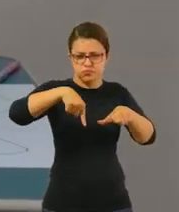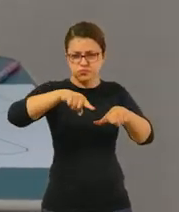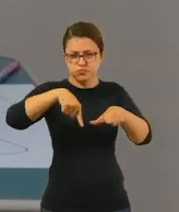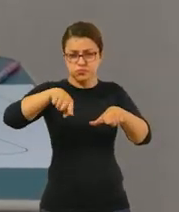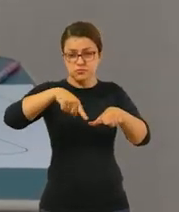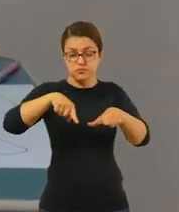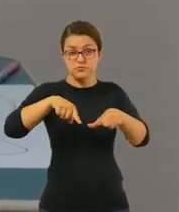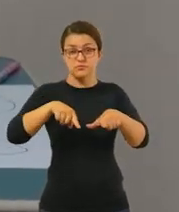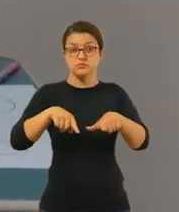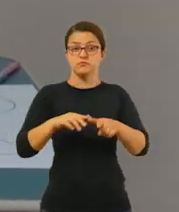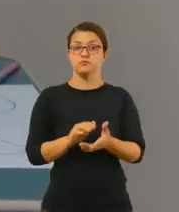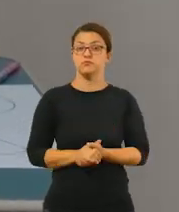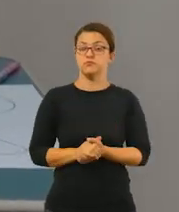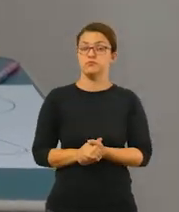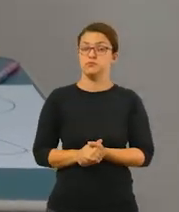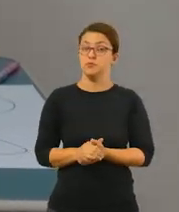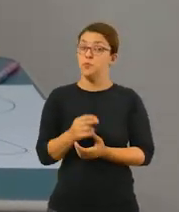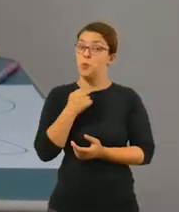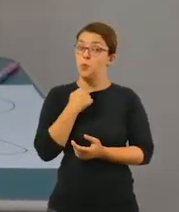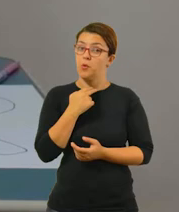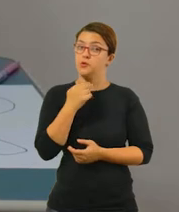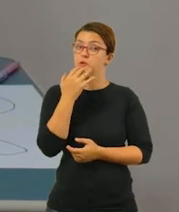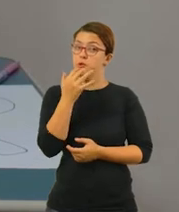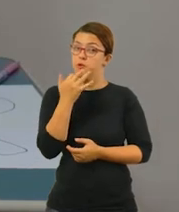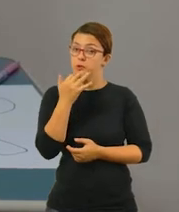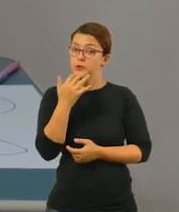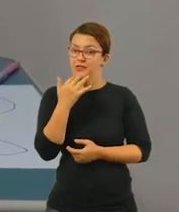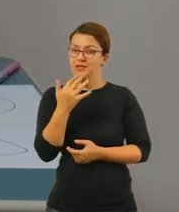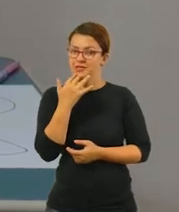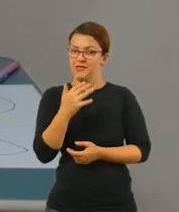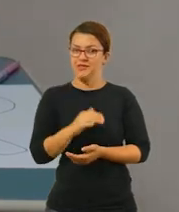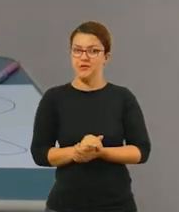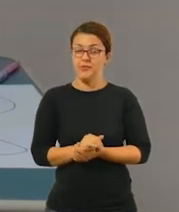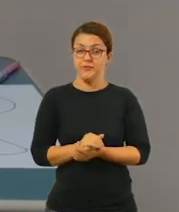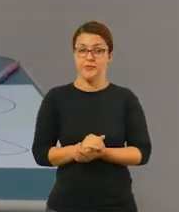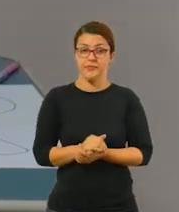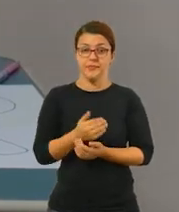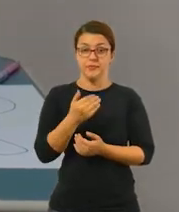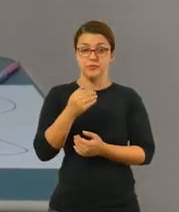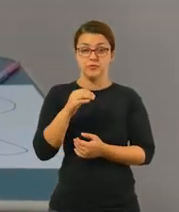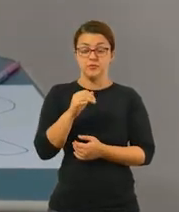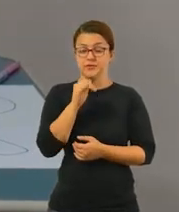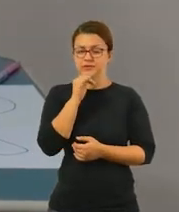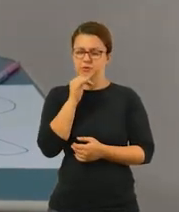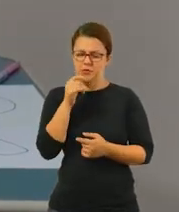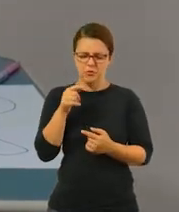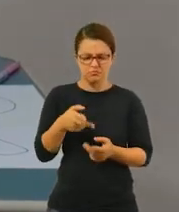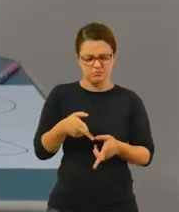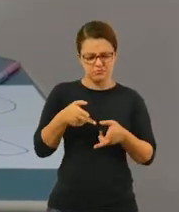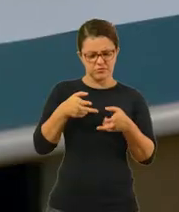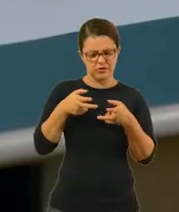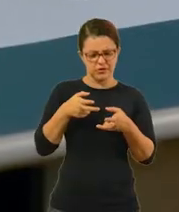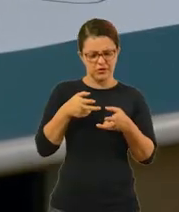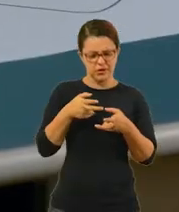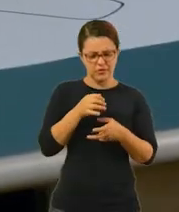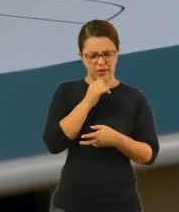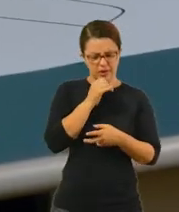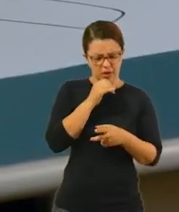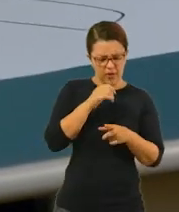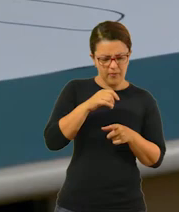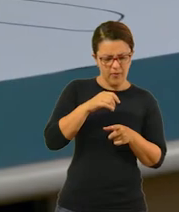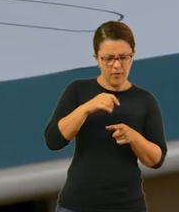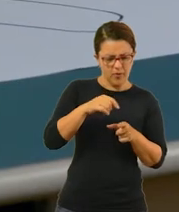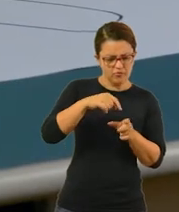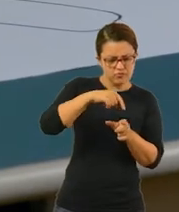cores diferentes a cada objeto que você fizer o molde, porque se ela relacionar que a colher de pau é no